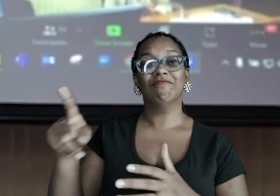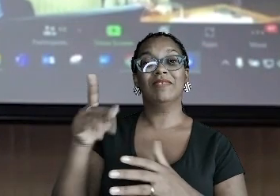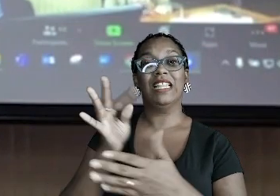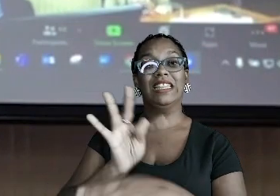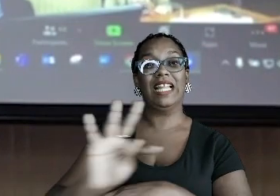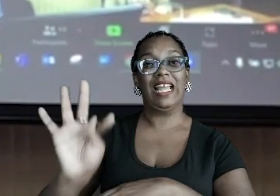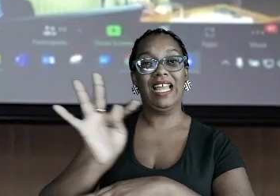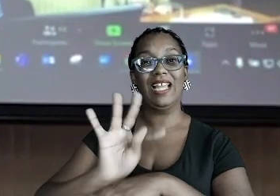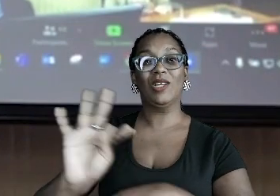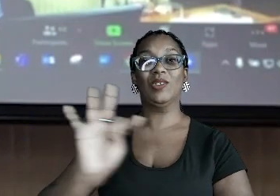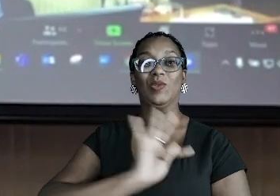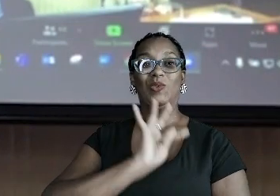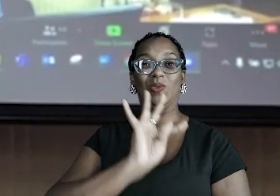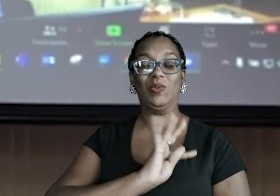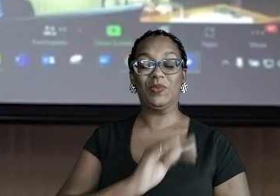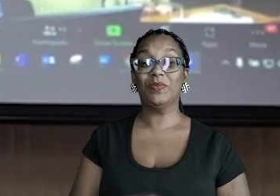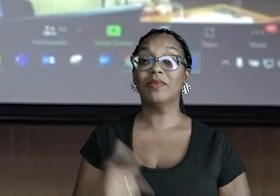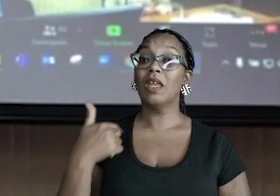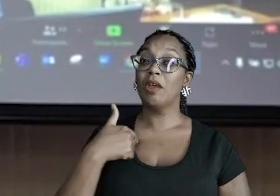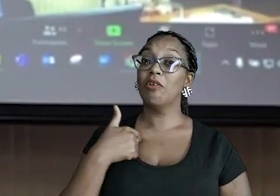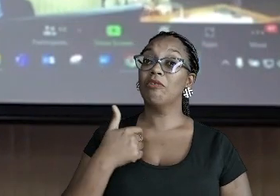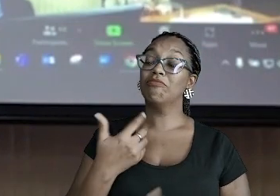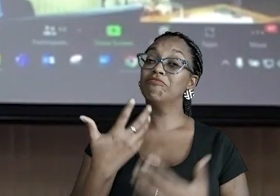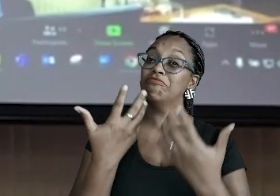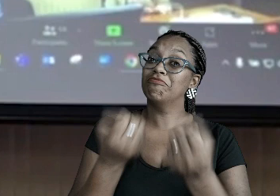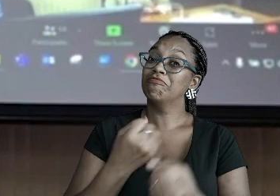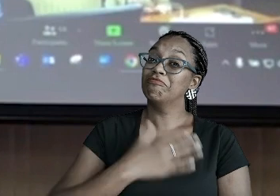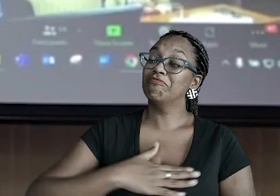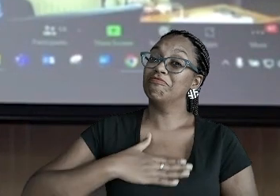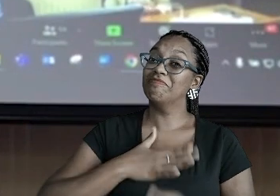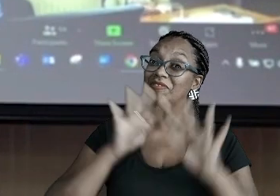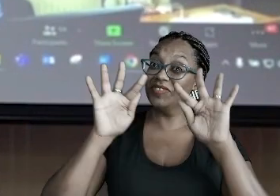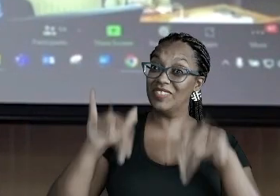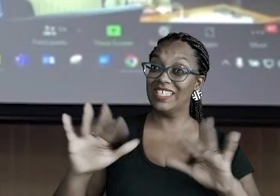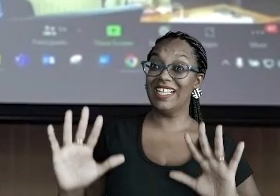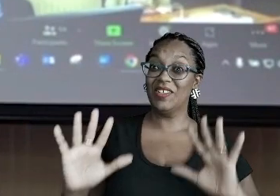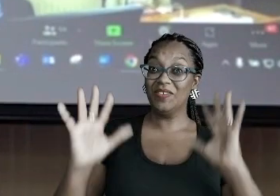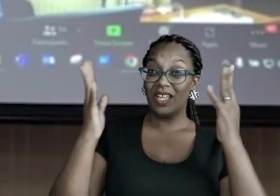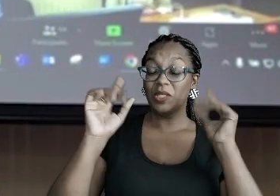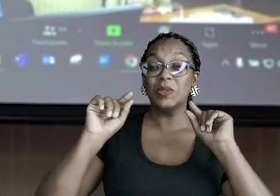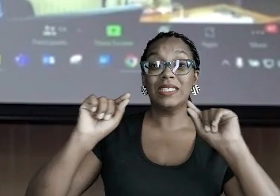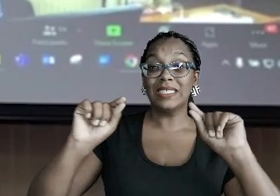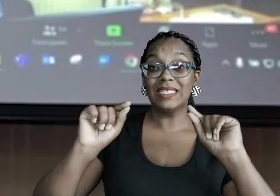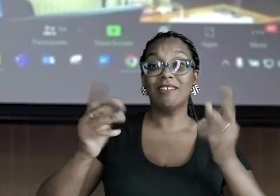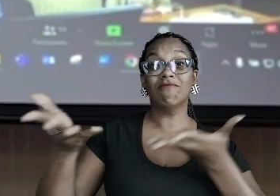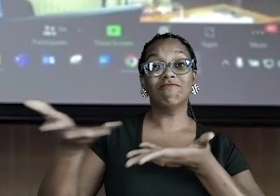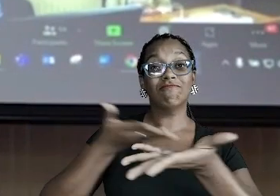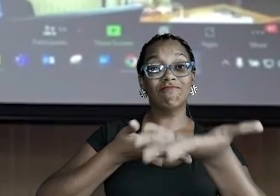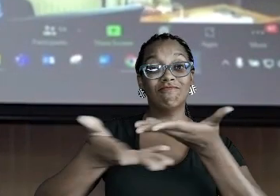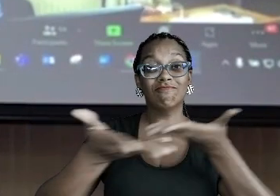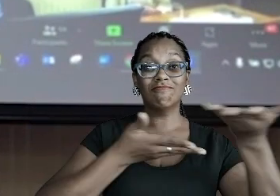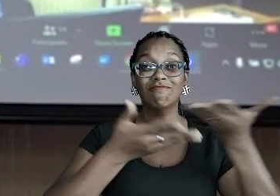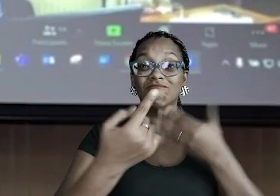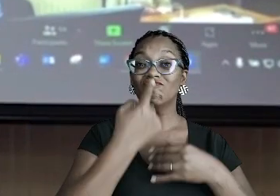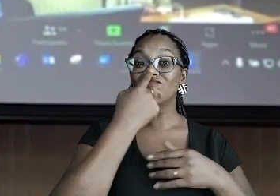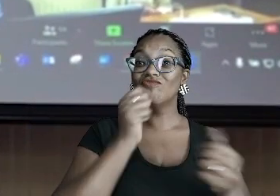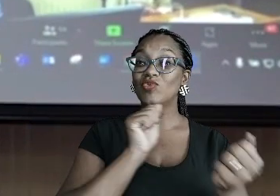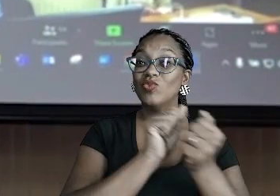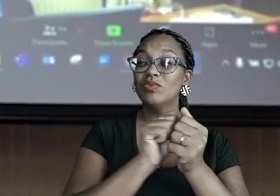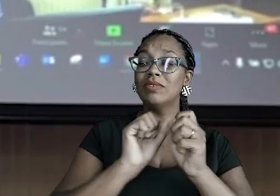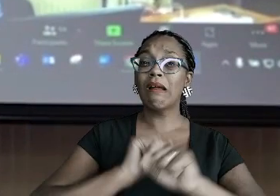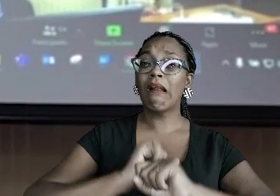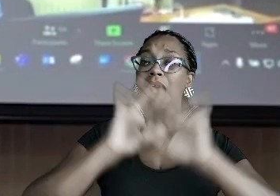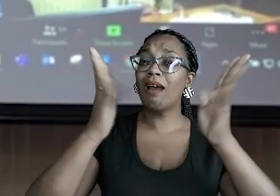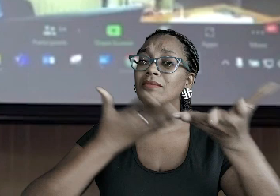quadros técnicos e eu faço votos ao final desse evento que esse relacionamento próximo essa